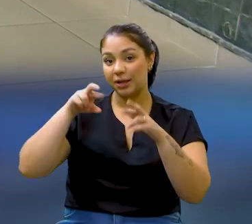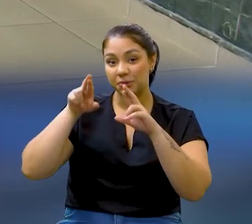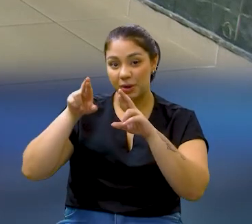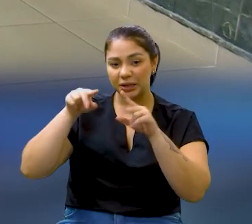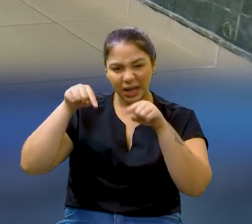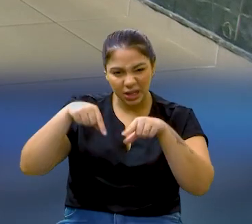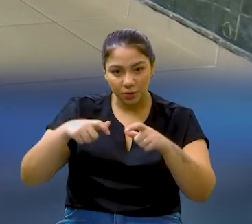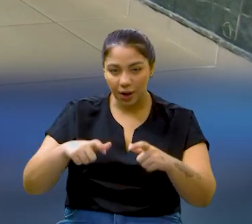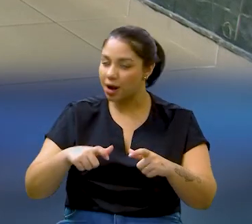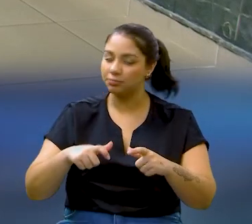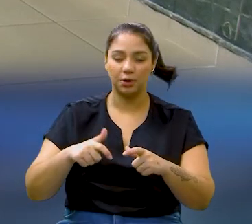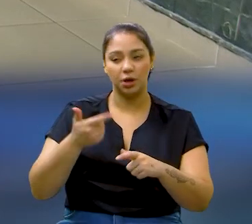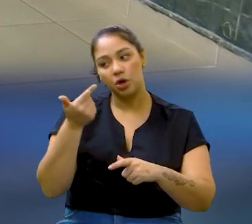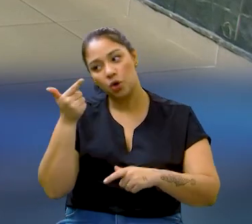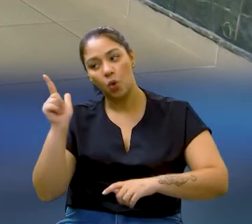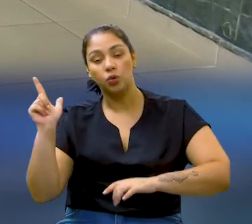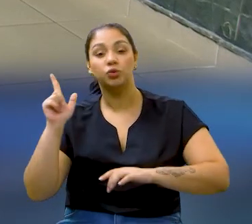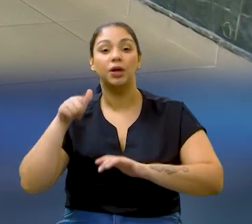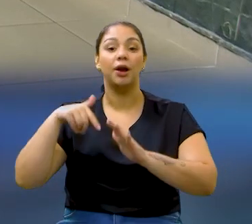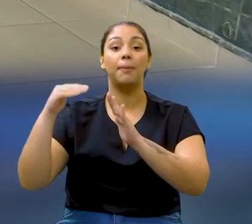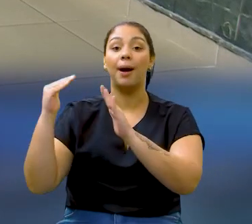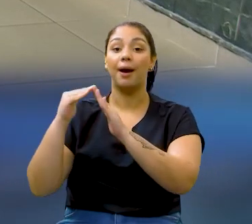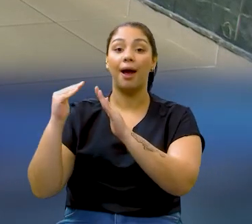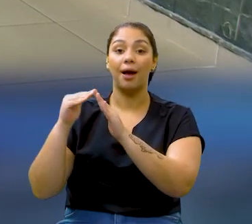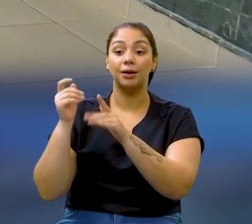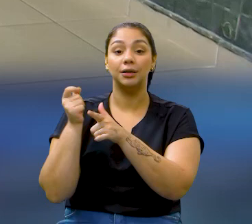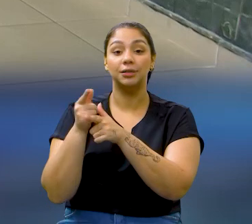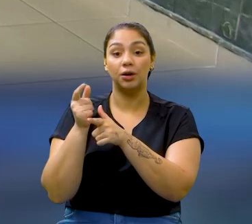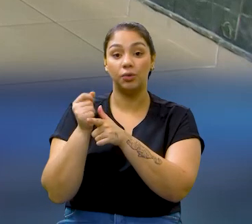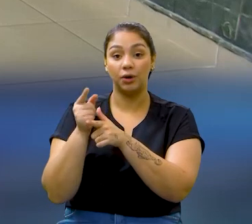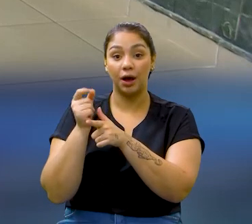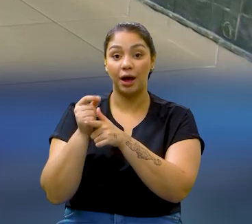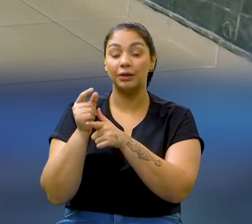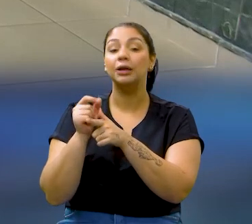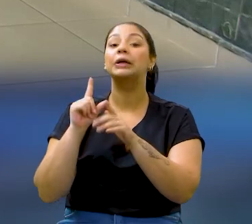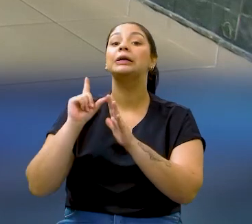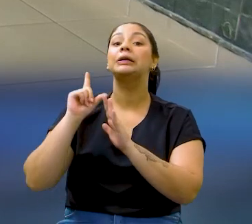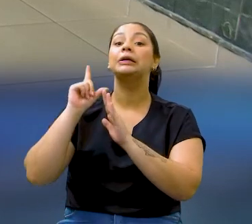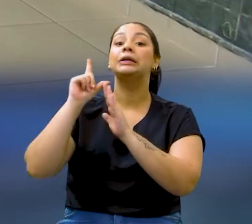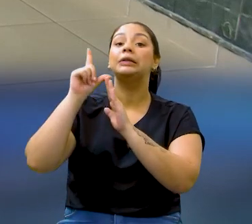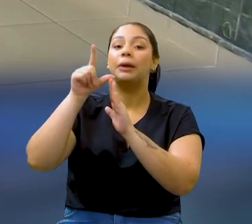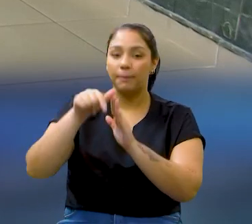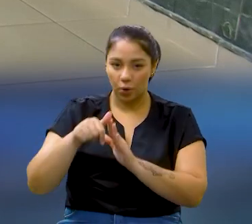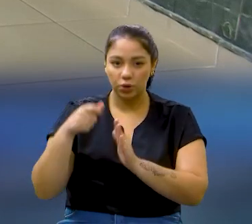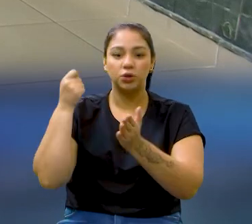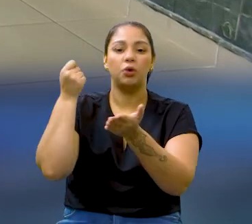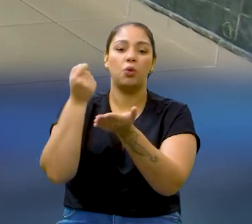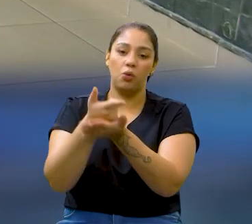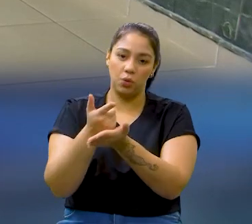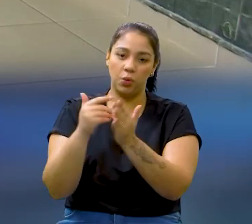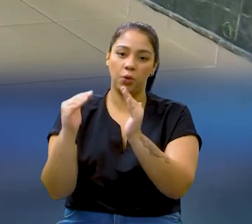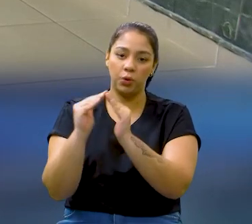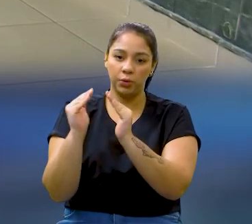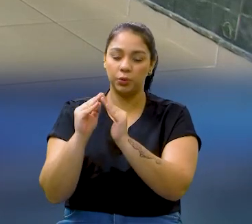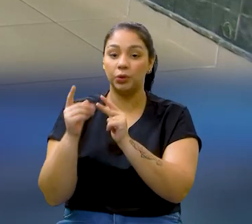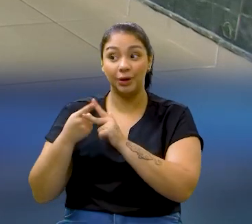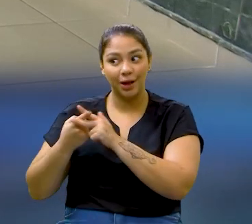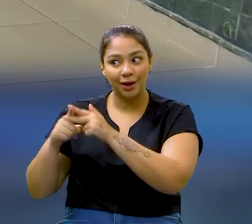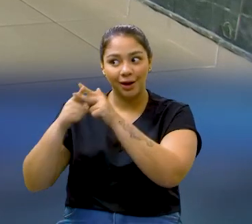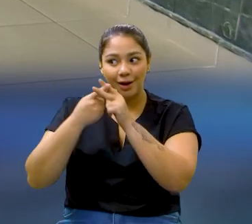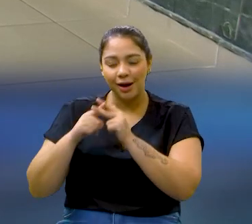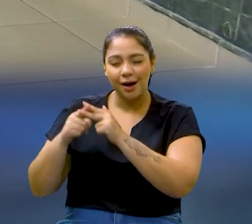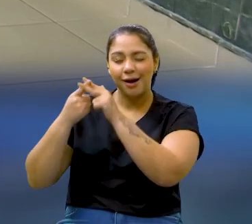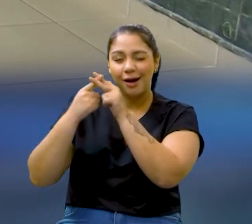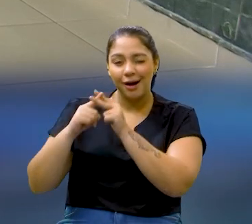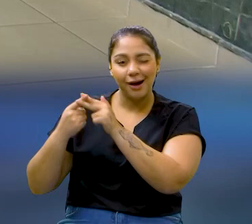nesse espaço, num outro espaço, numa casa alugada, que posteriormente nós compramos, mas ela foi